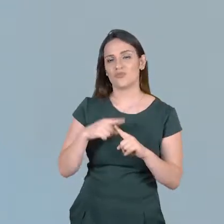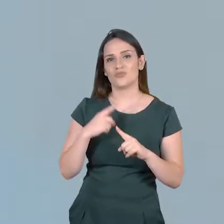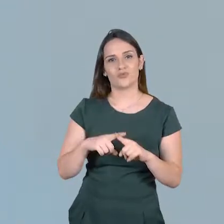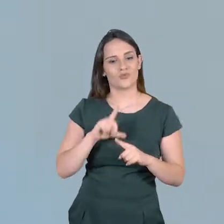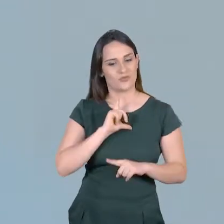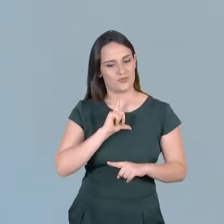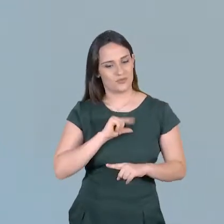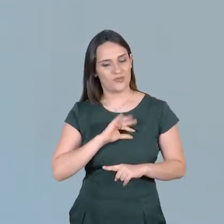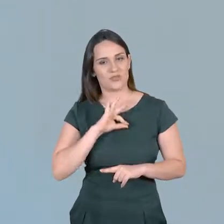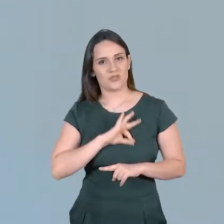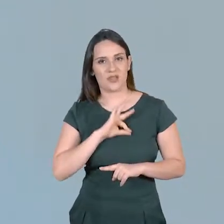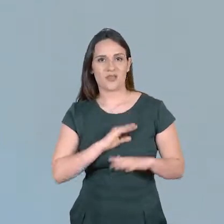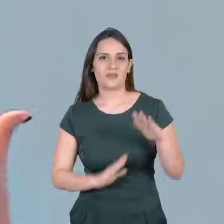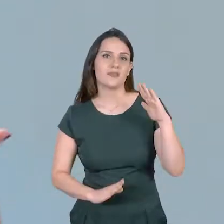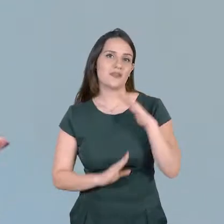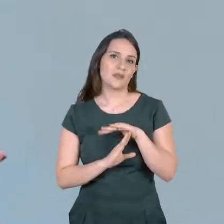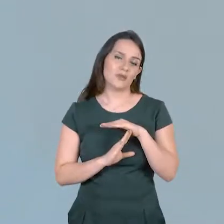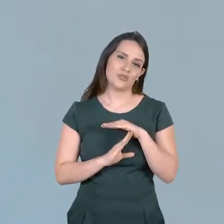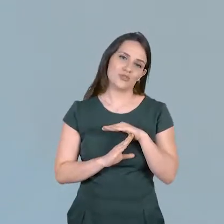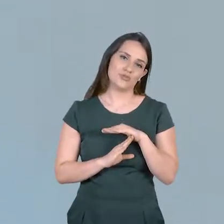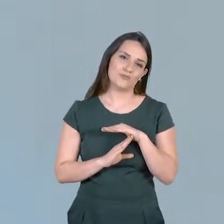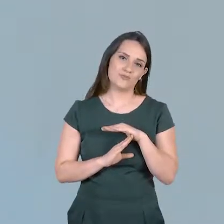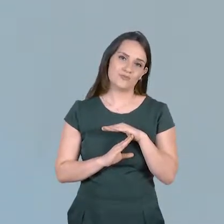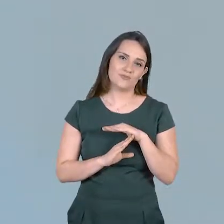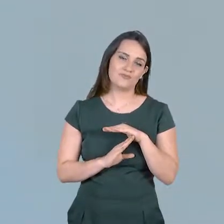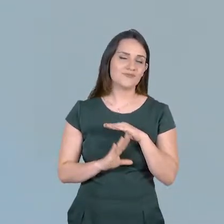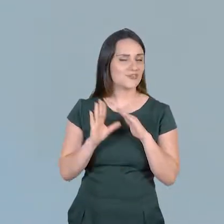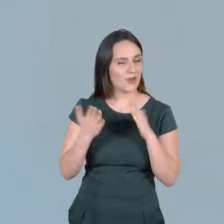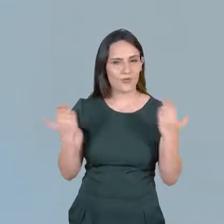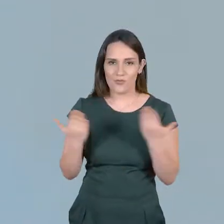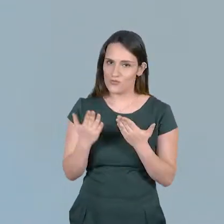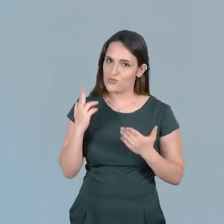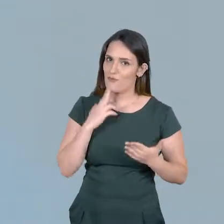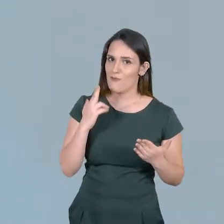limitados ao teto de INSS, que já vem acontecendo por falta de